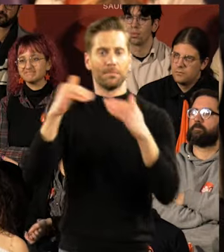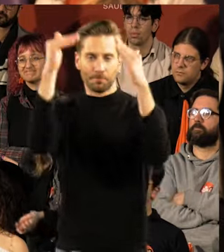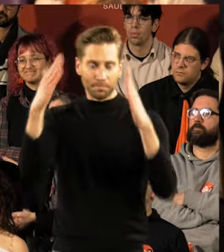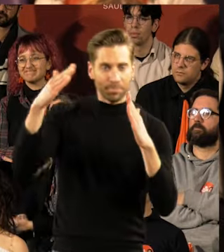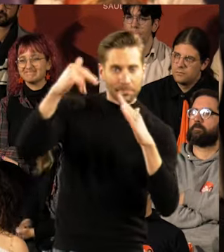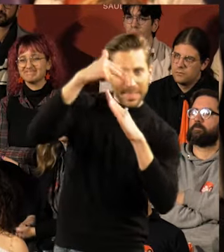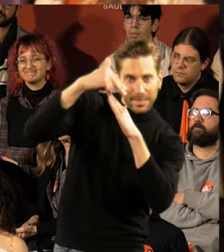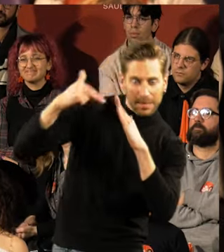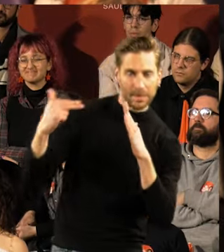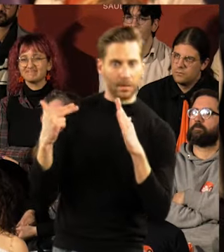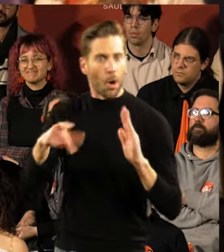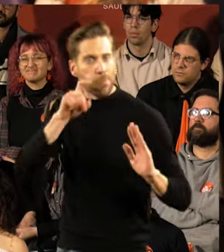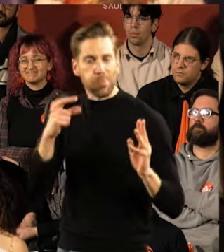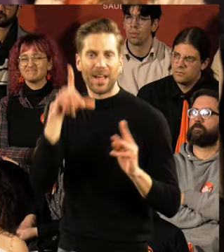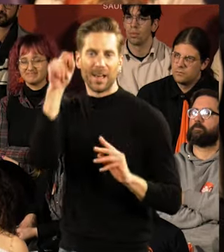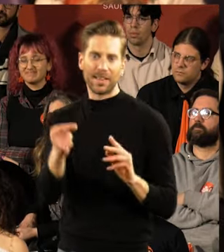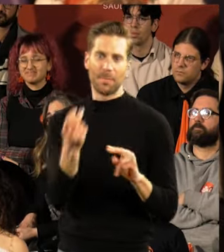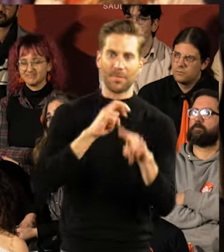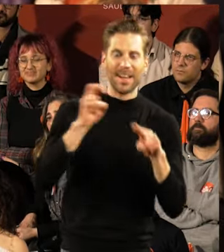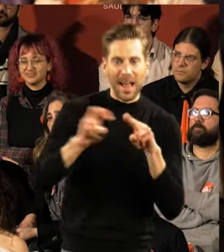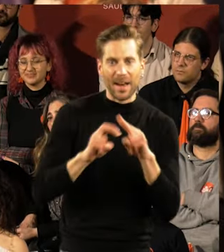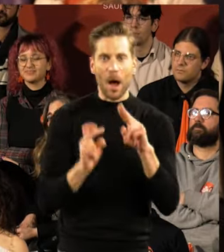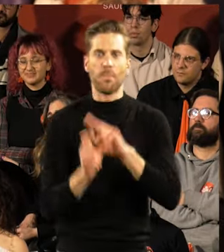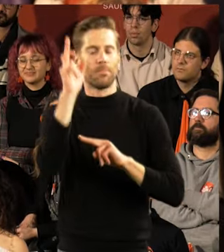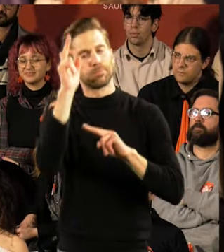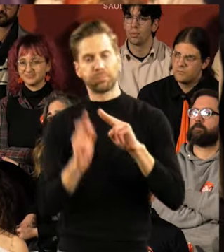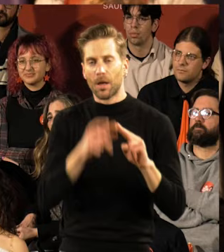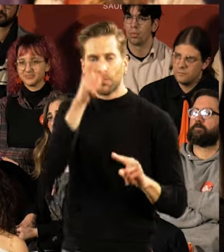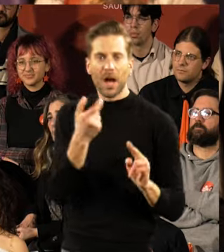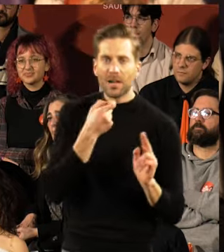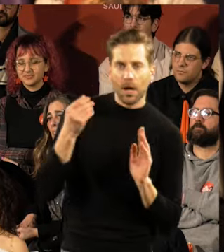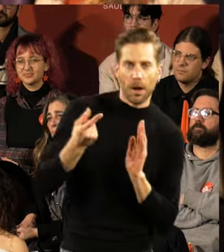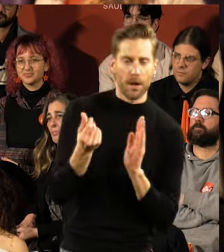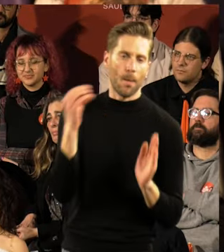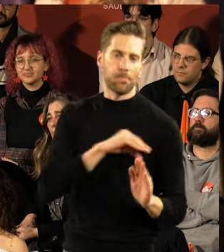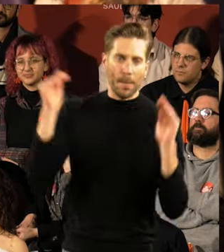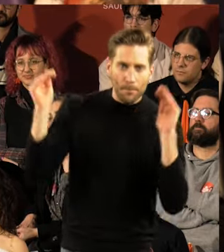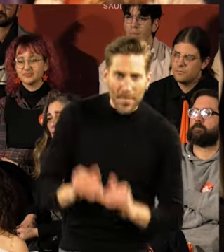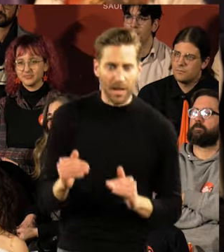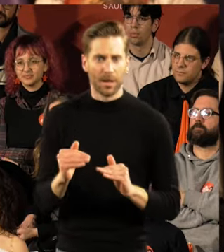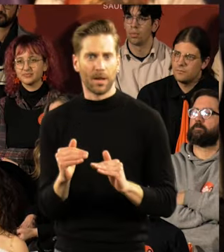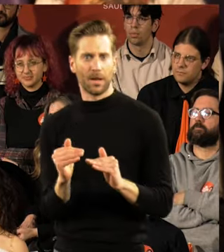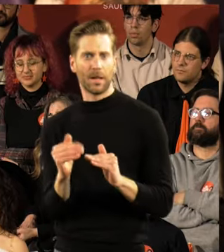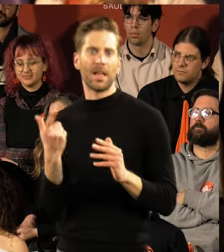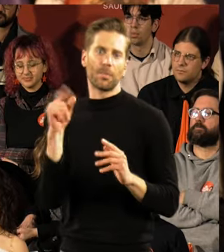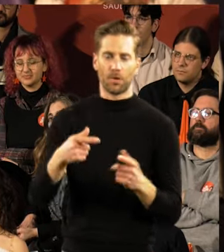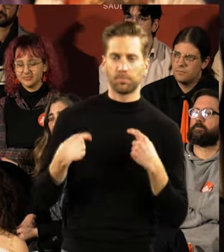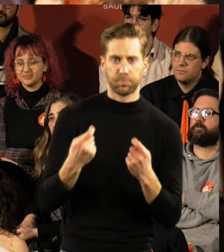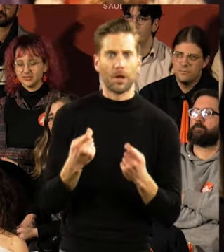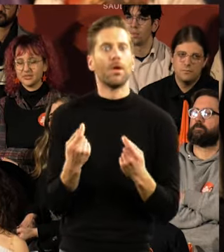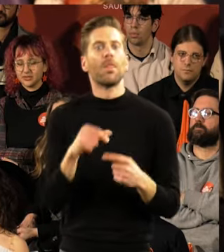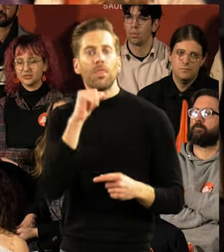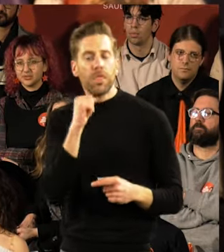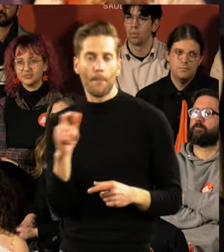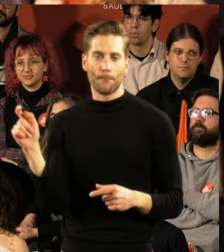eficientes. E queremos reduzir a fatura da energia das pessoas mais vulneráveis, com consumo mínimo de energia garantido nos 3 meses de